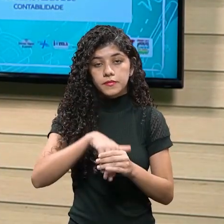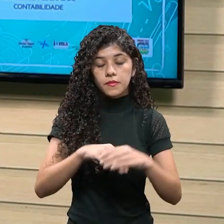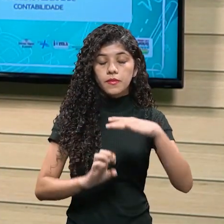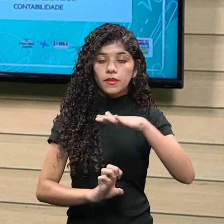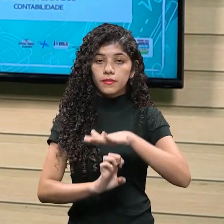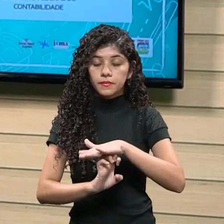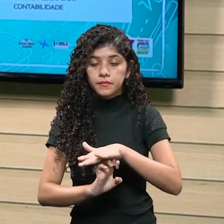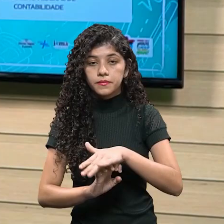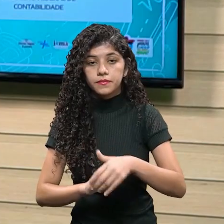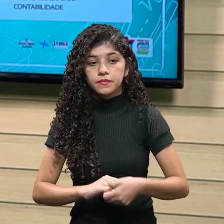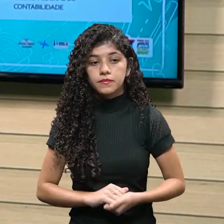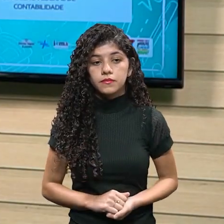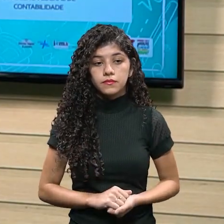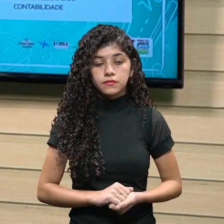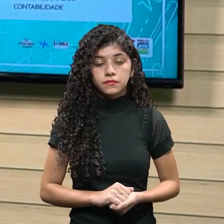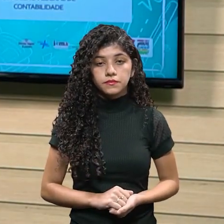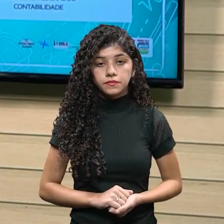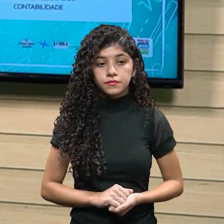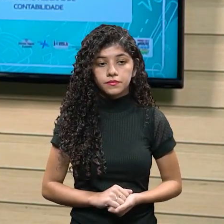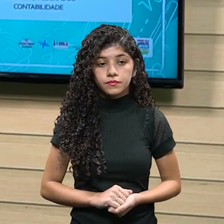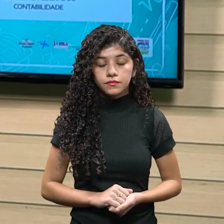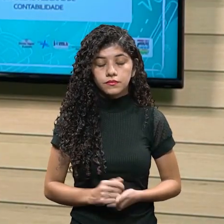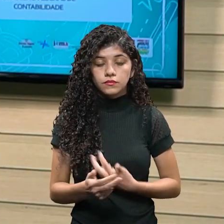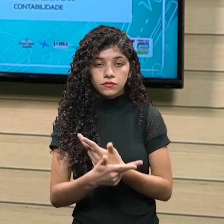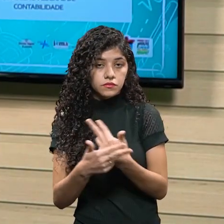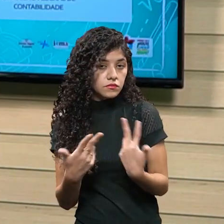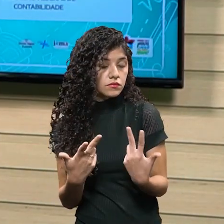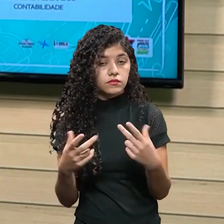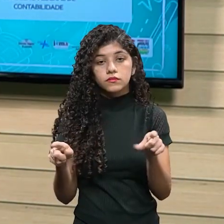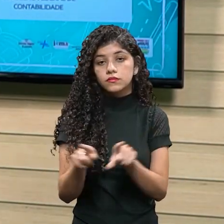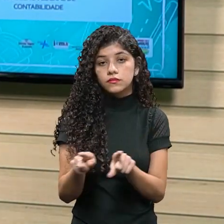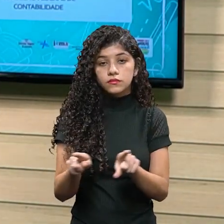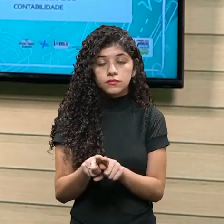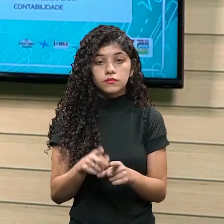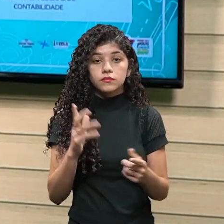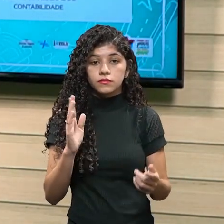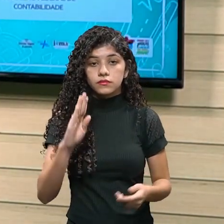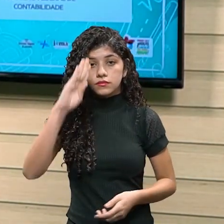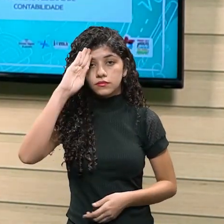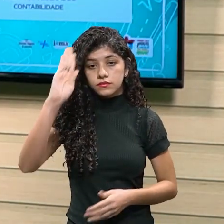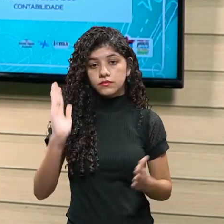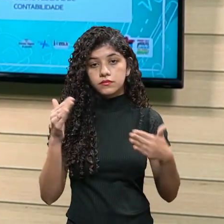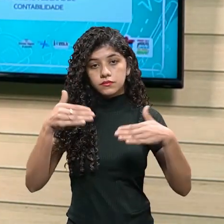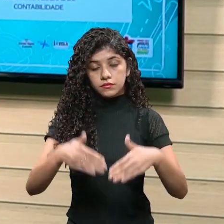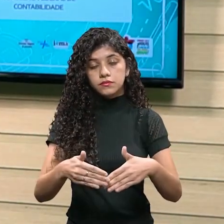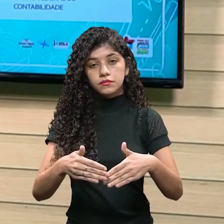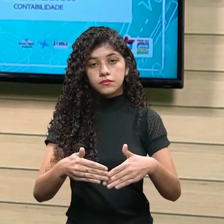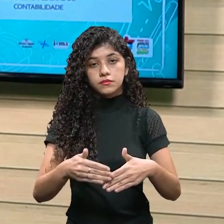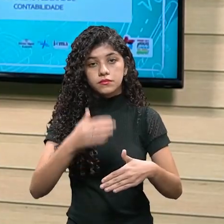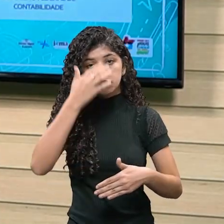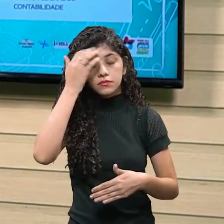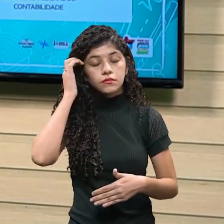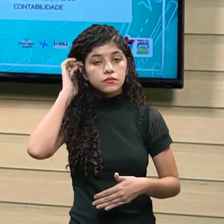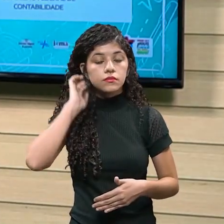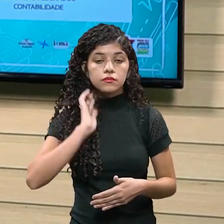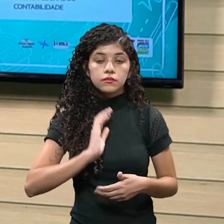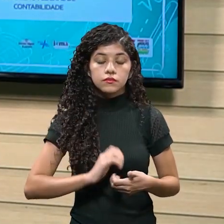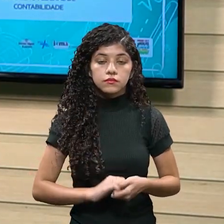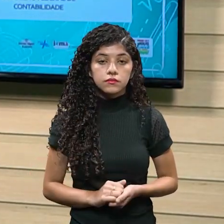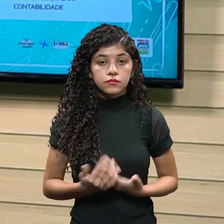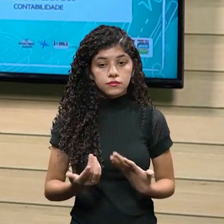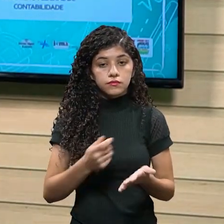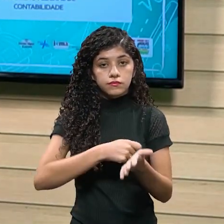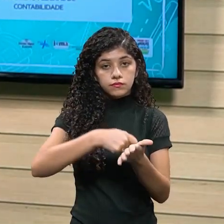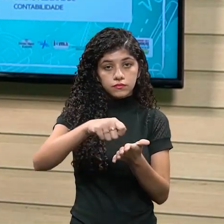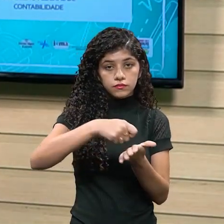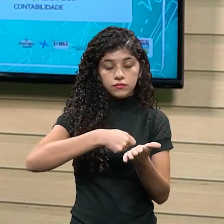cooperativa. Não só de cooperativas, né, de outras atividades, mas essa especificamente, 10.8.2, para os registros